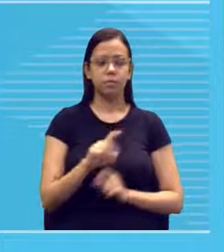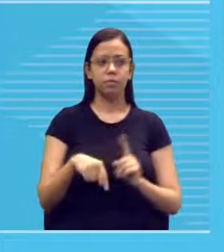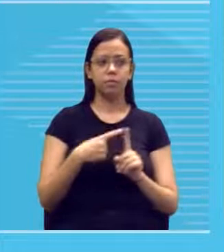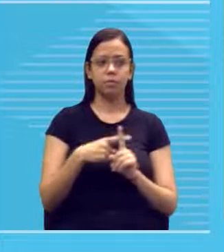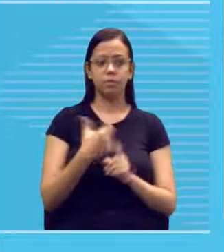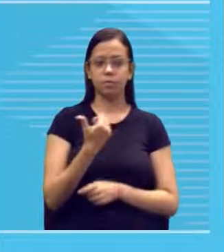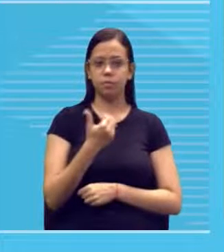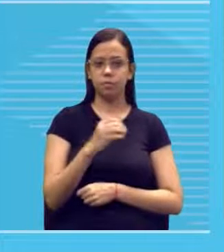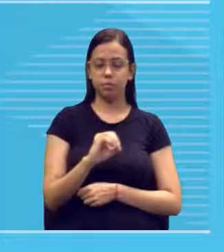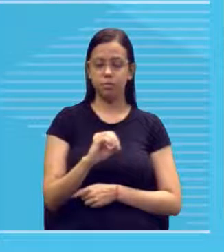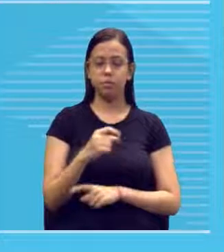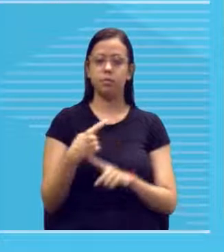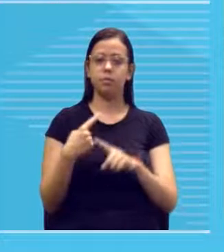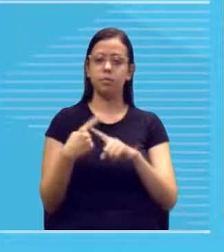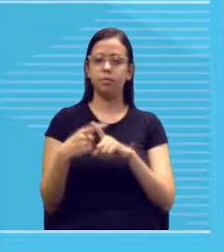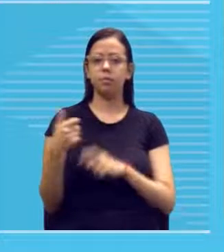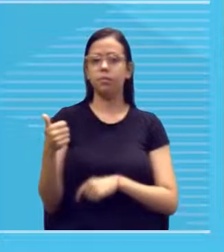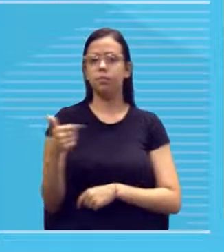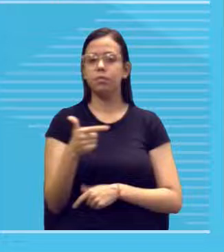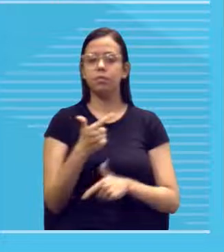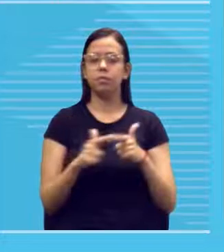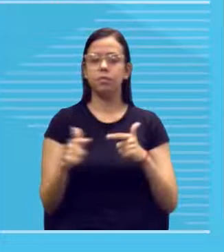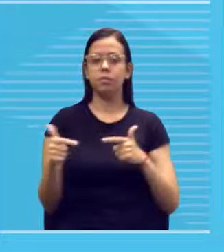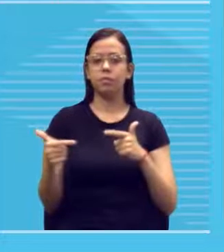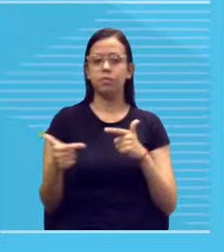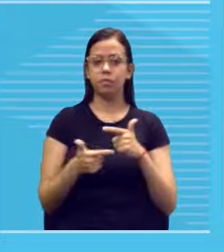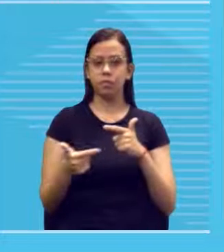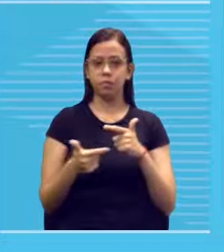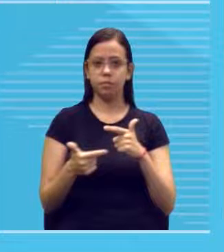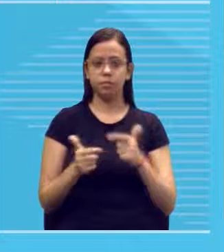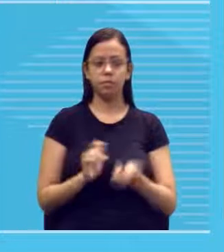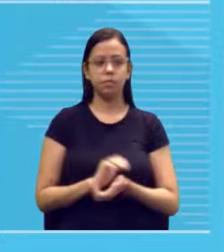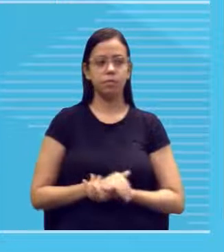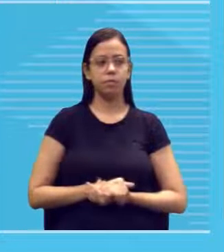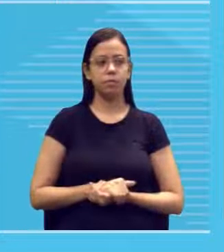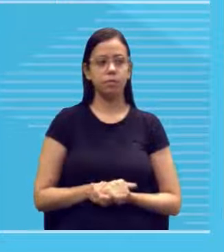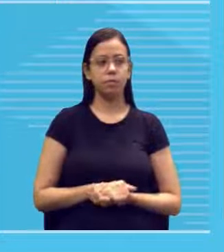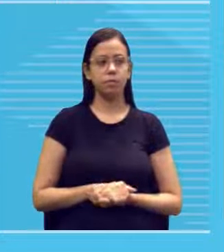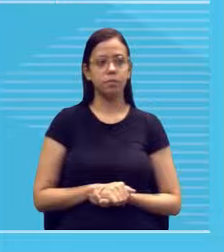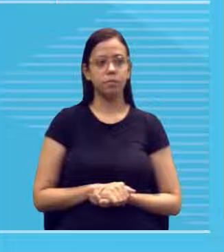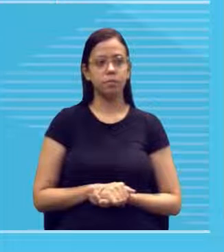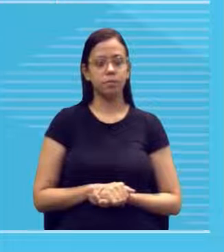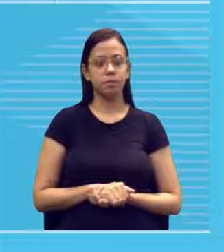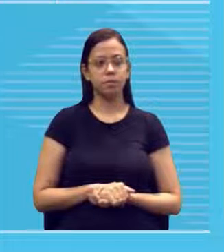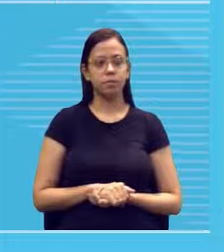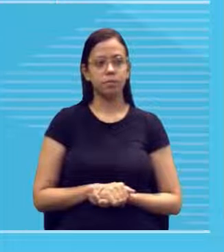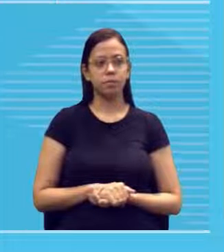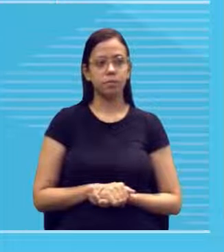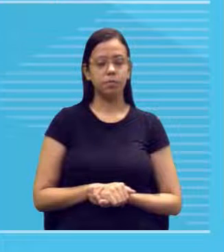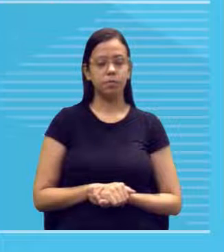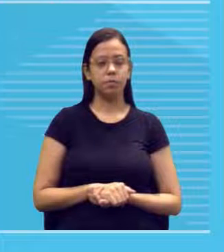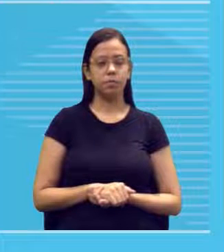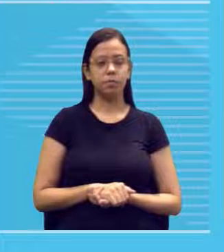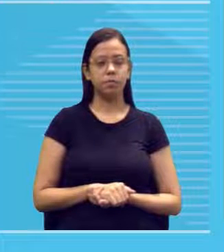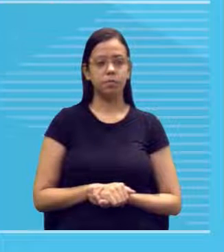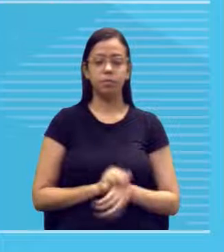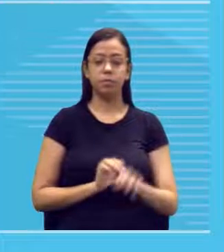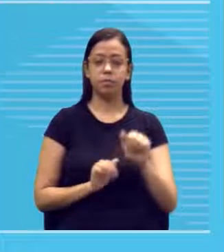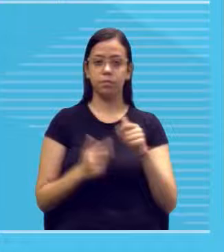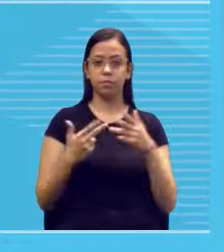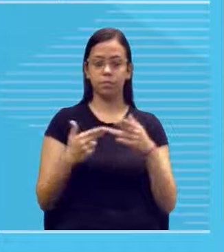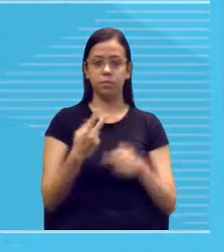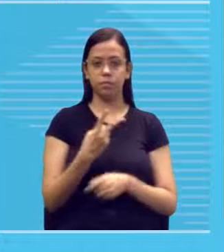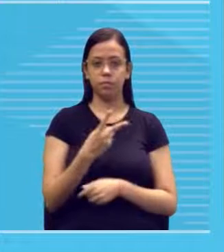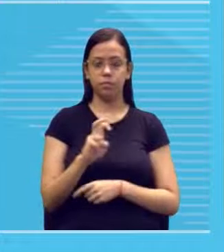né vezes 12 dividido por 2 25 x 6